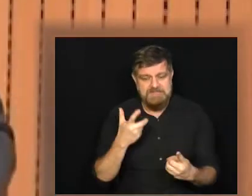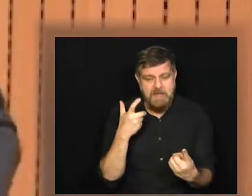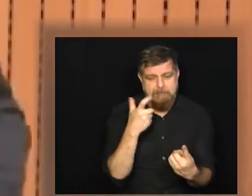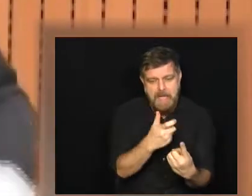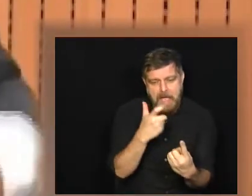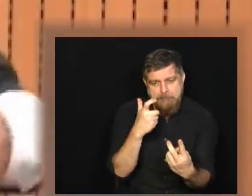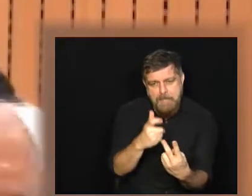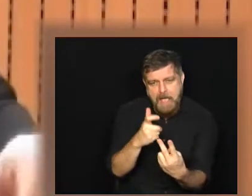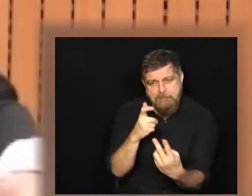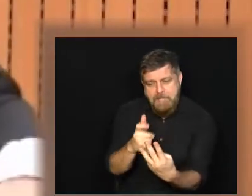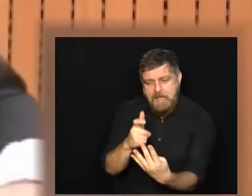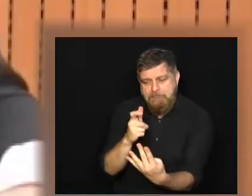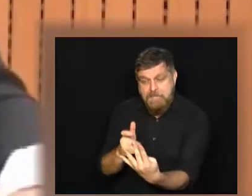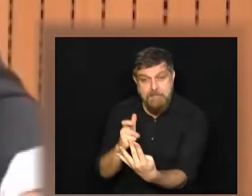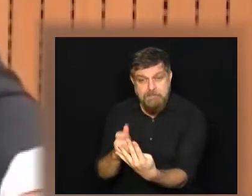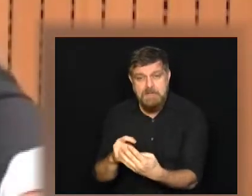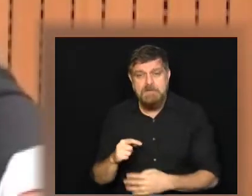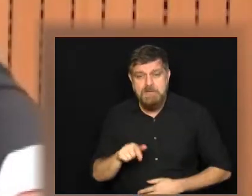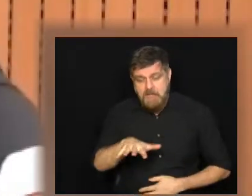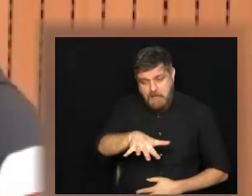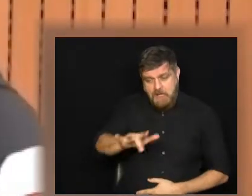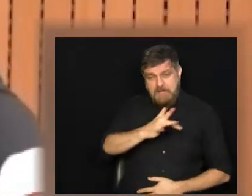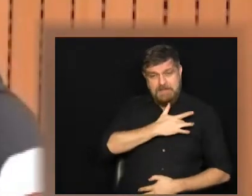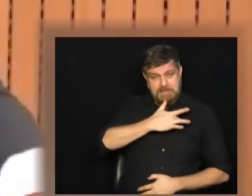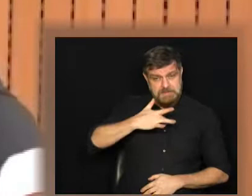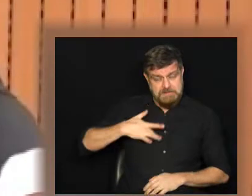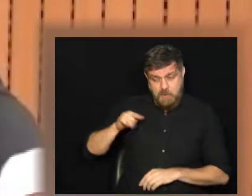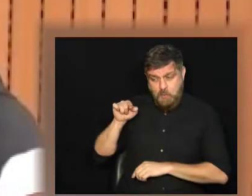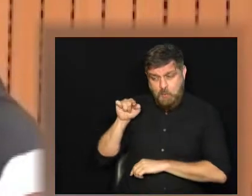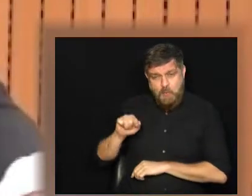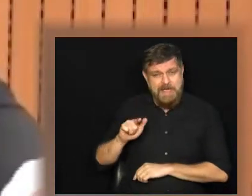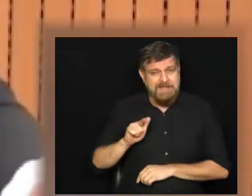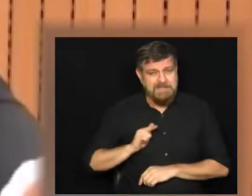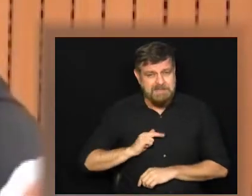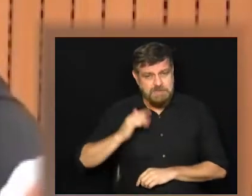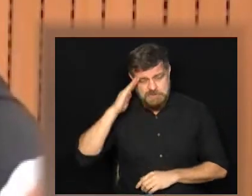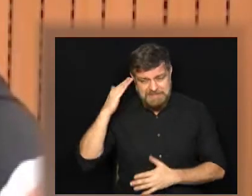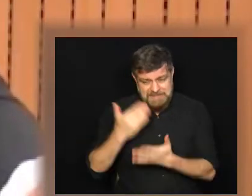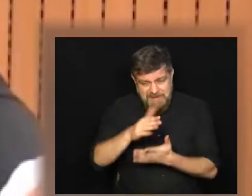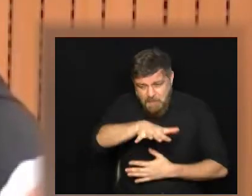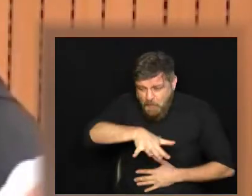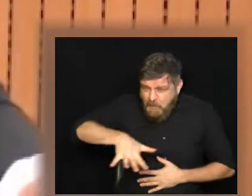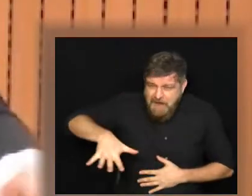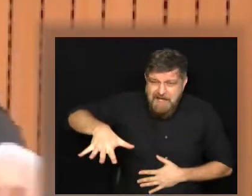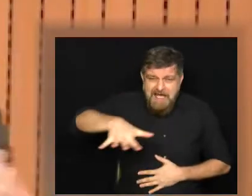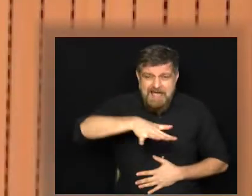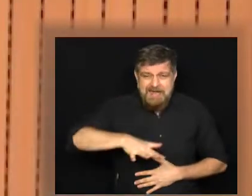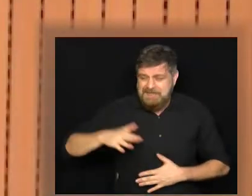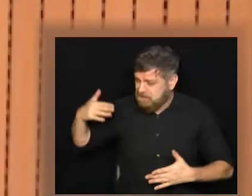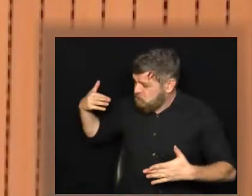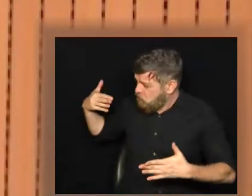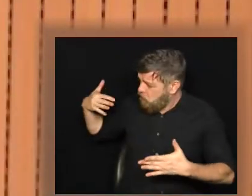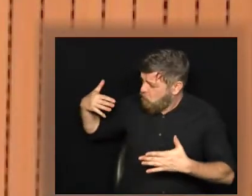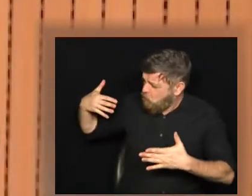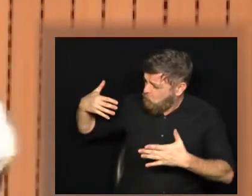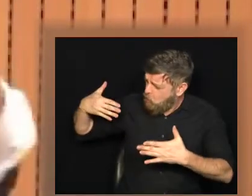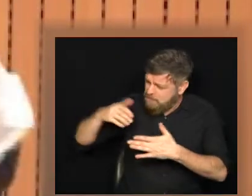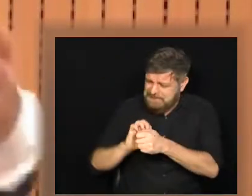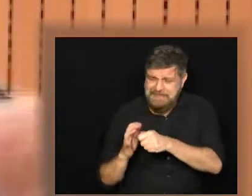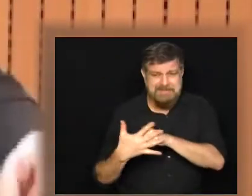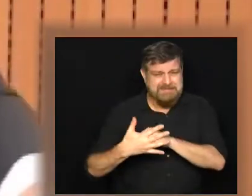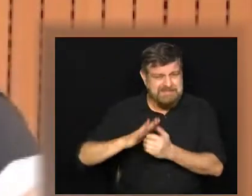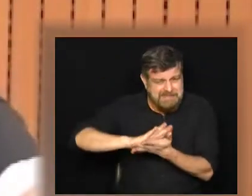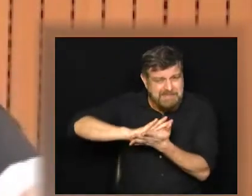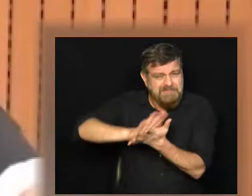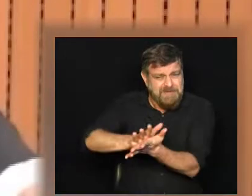vacinação. Mas a saúde, ela certamente foi a área, desde o início da pandemia, mais afetada e